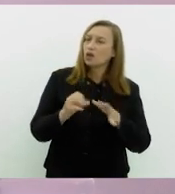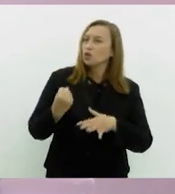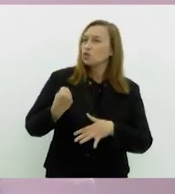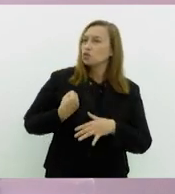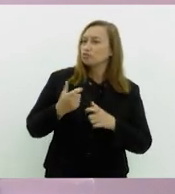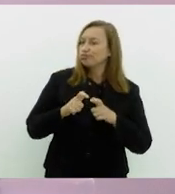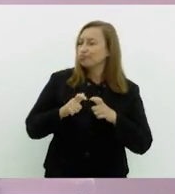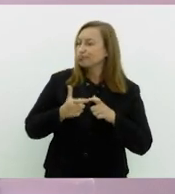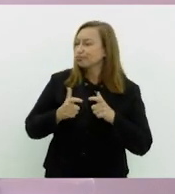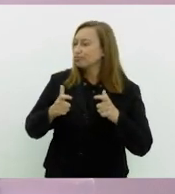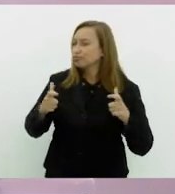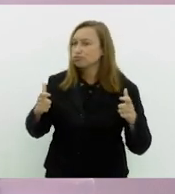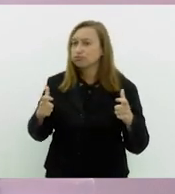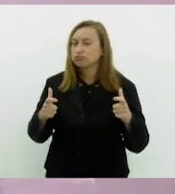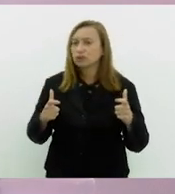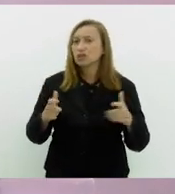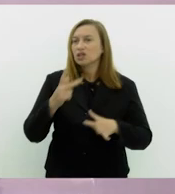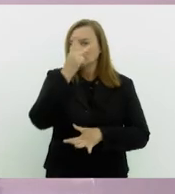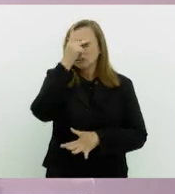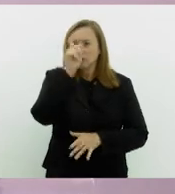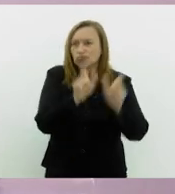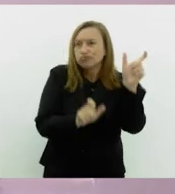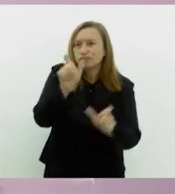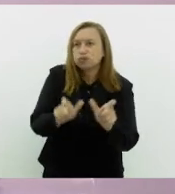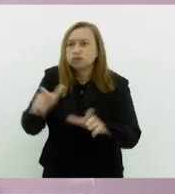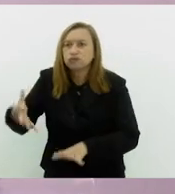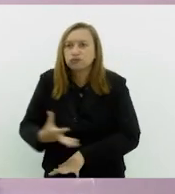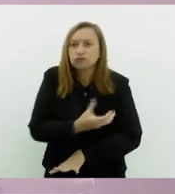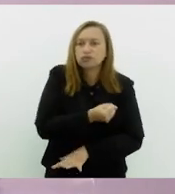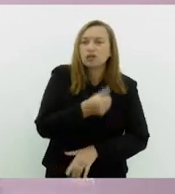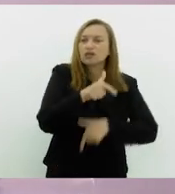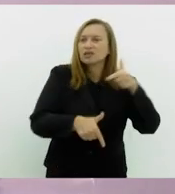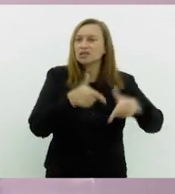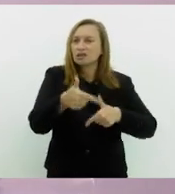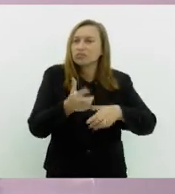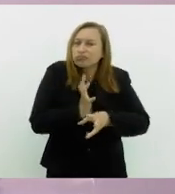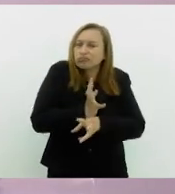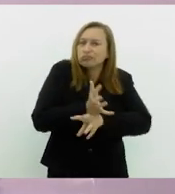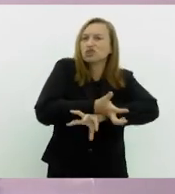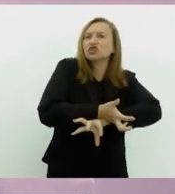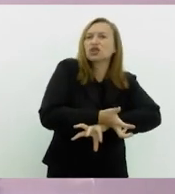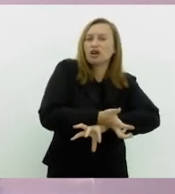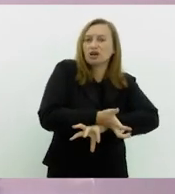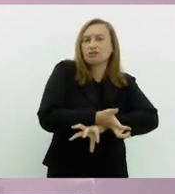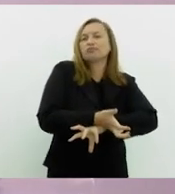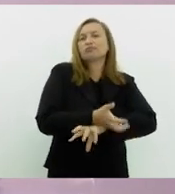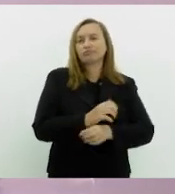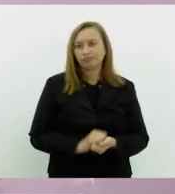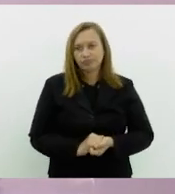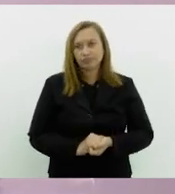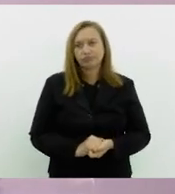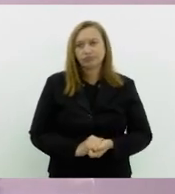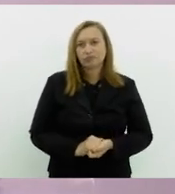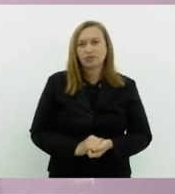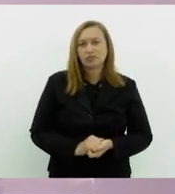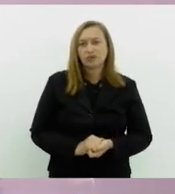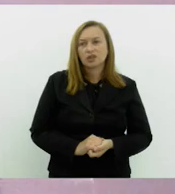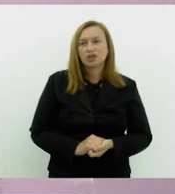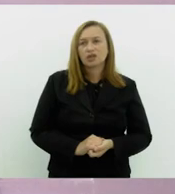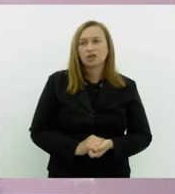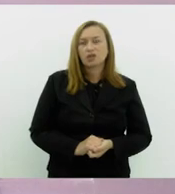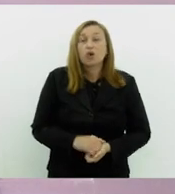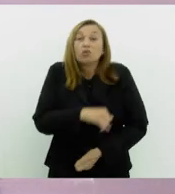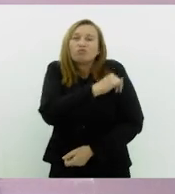ranking, né, de pessoas resgatadas do trabalho análogo à escravidão. Ou seja,